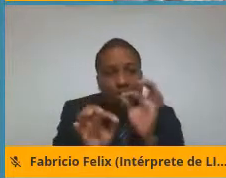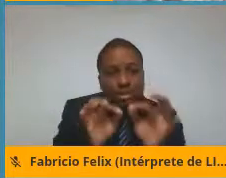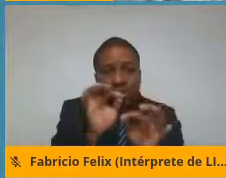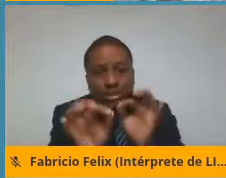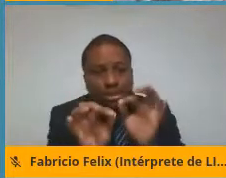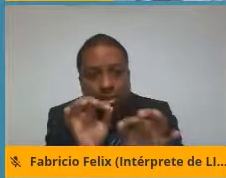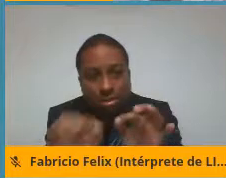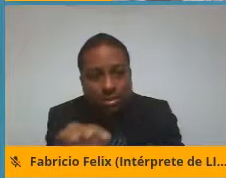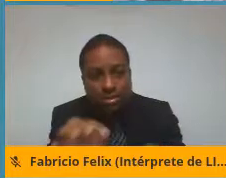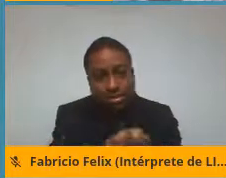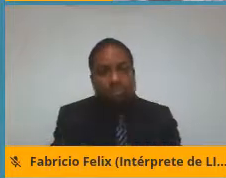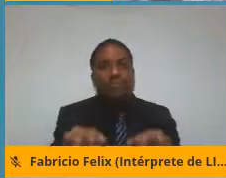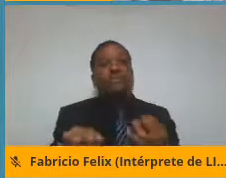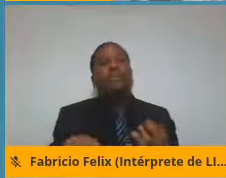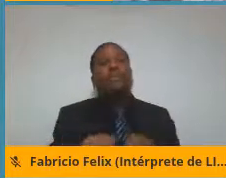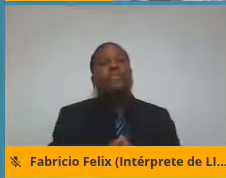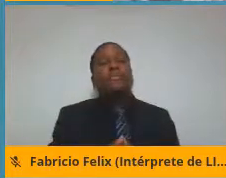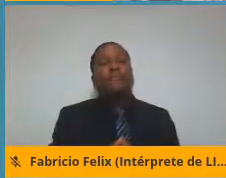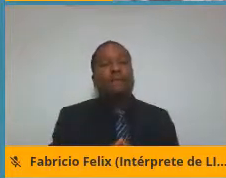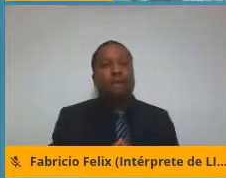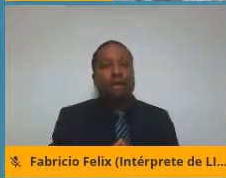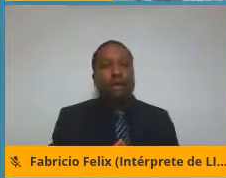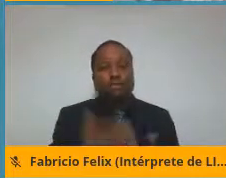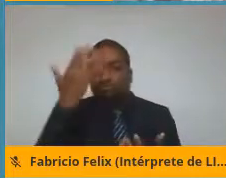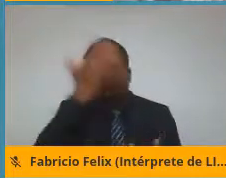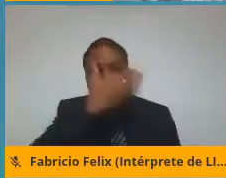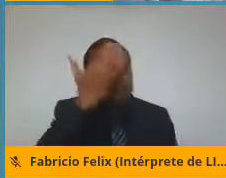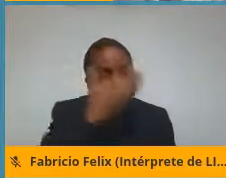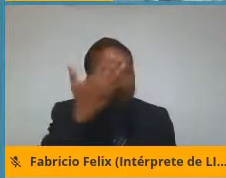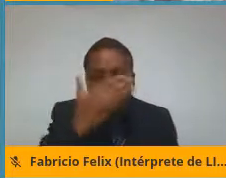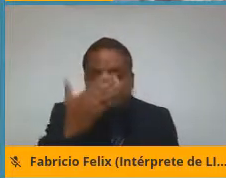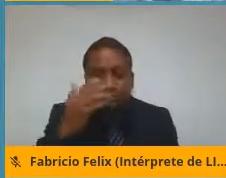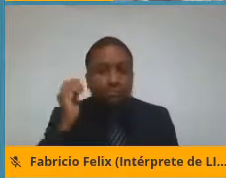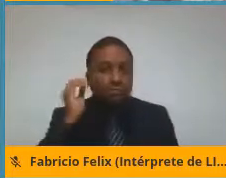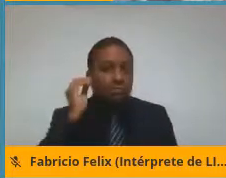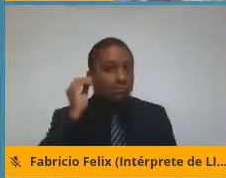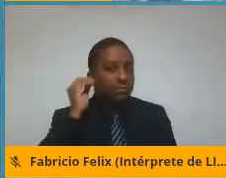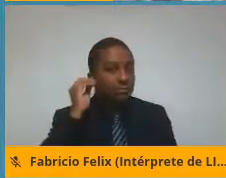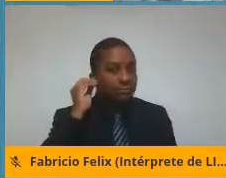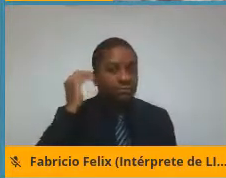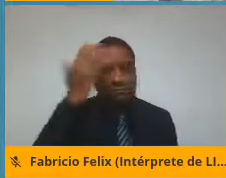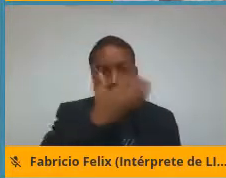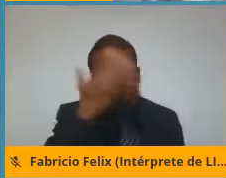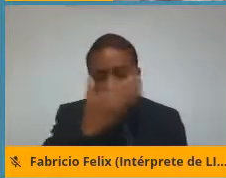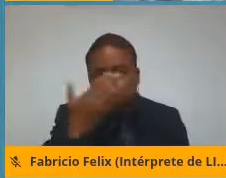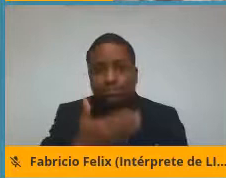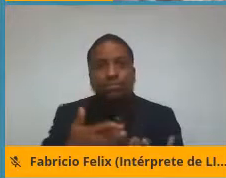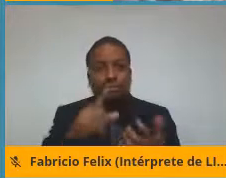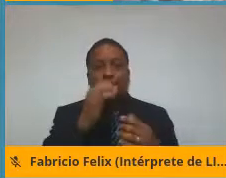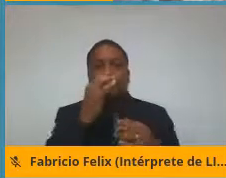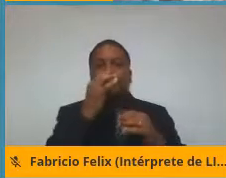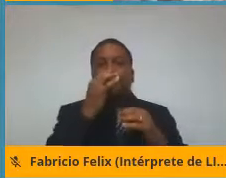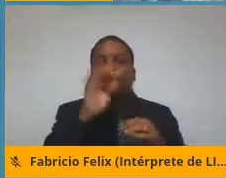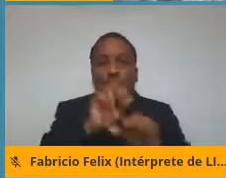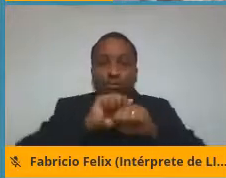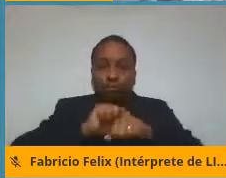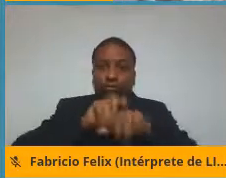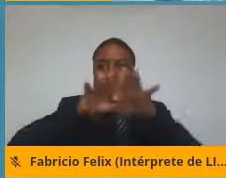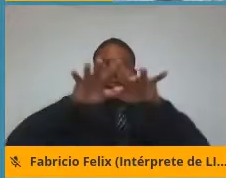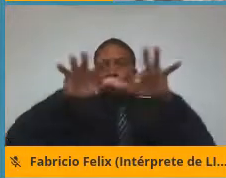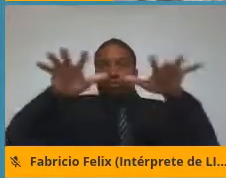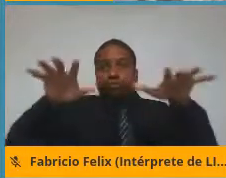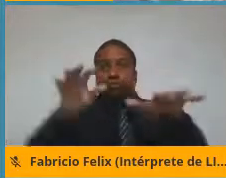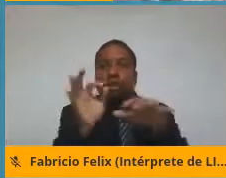essas partículas de saliva, que a gente geralmente não consegue ver a olho nu, essas partículas carregam o vírus consigo.